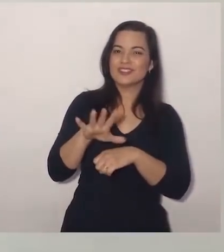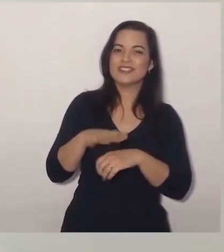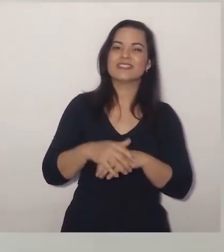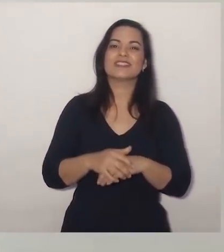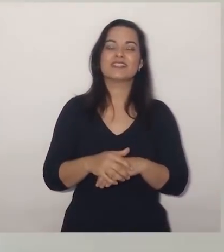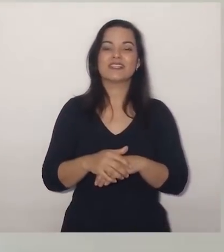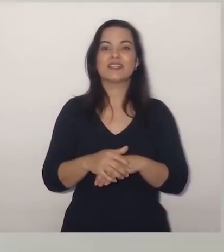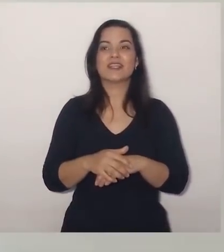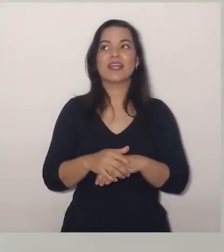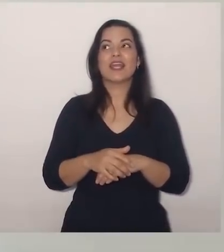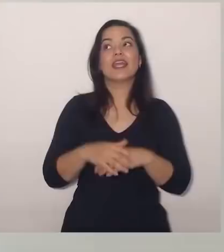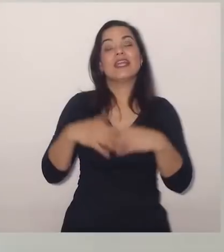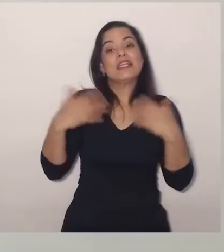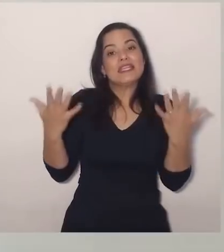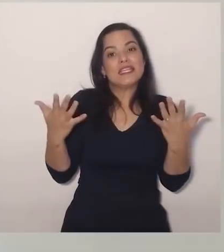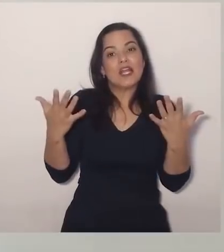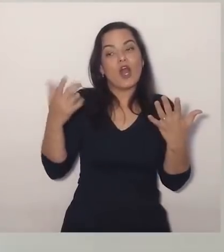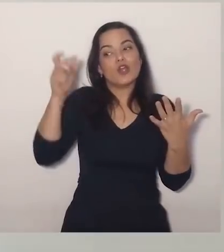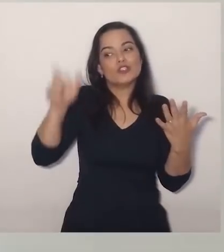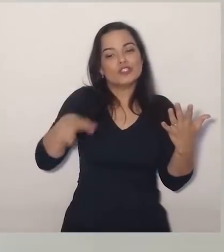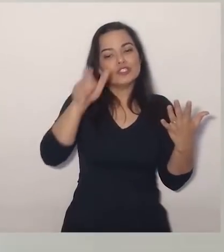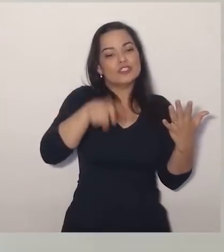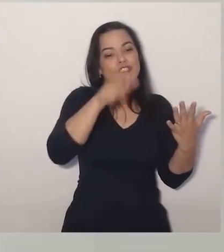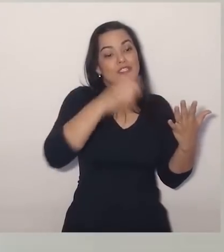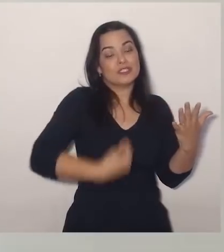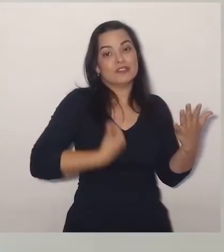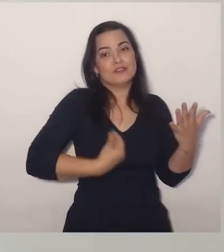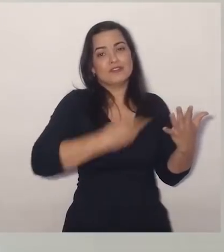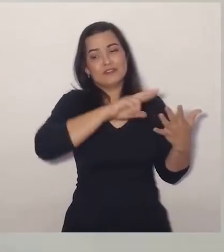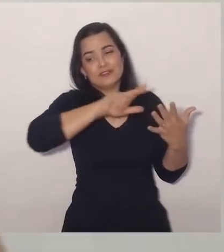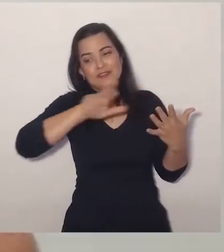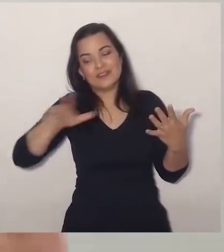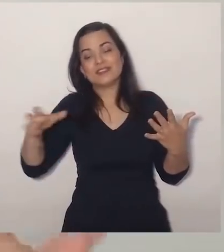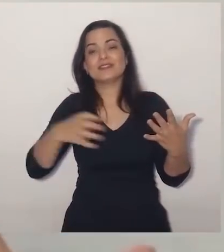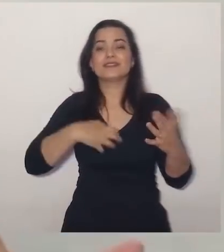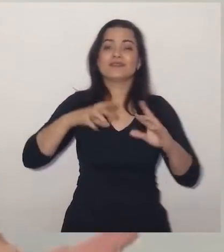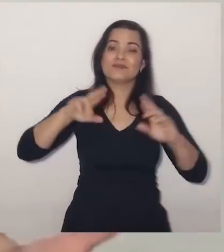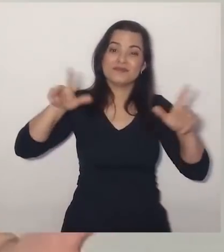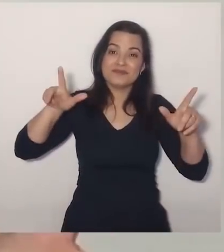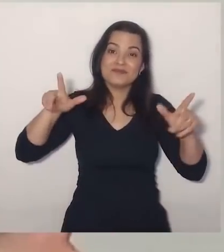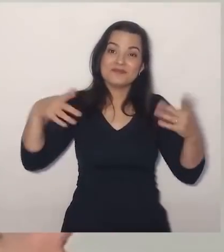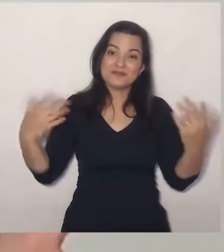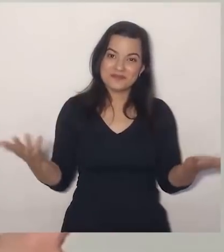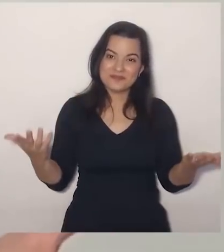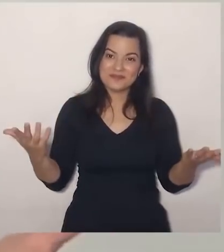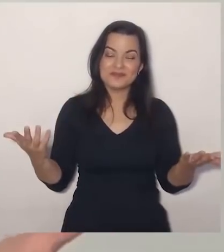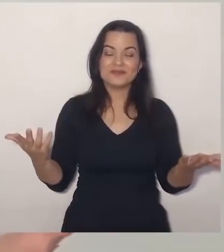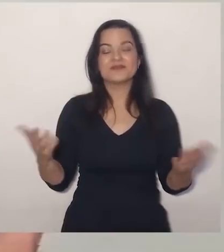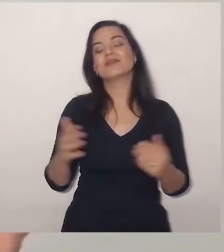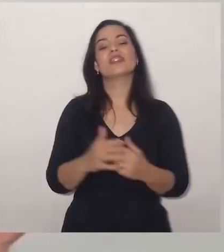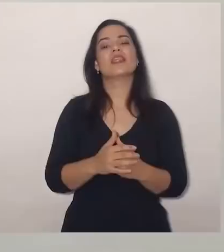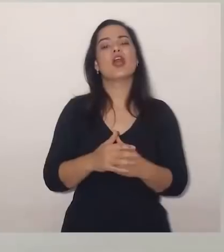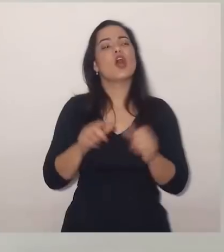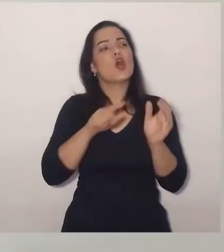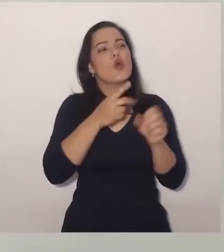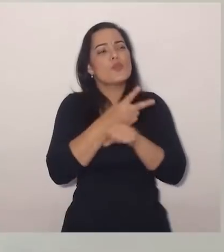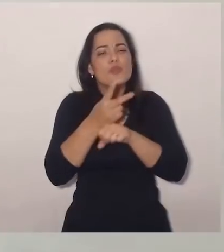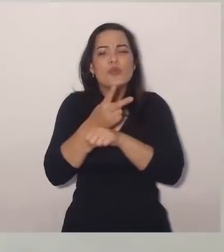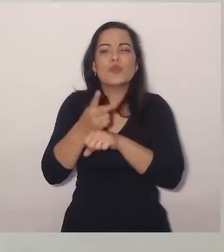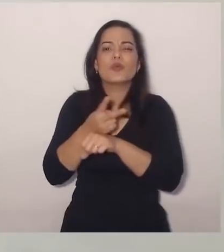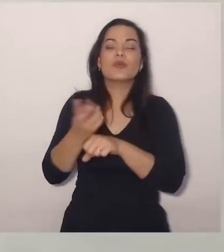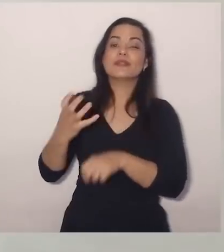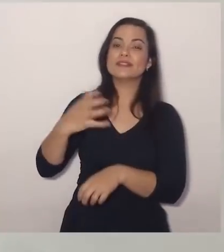que não é do mesmo jeito. Então, que tal vocês descobrirem